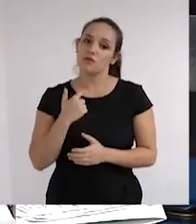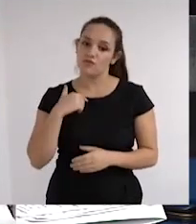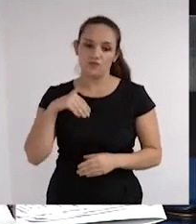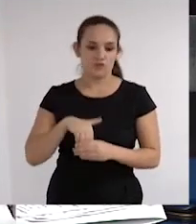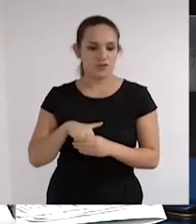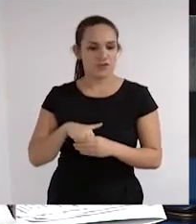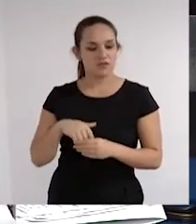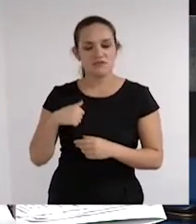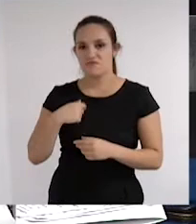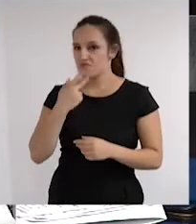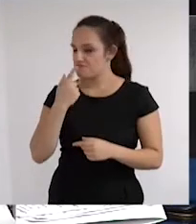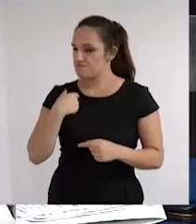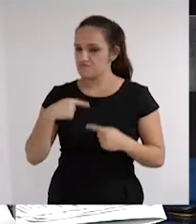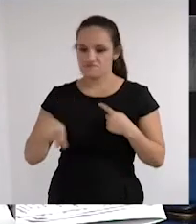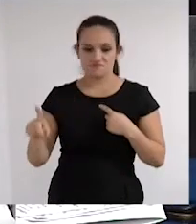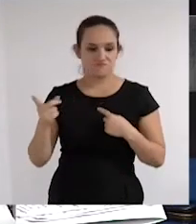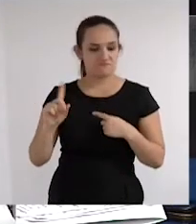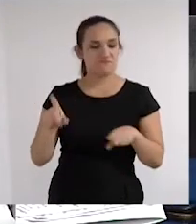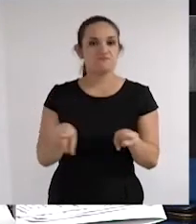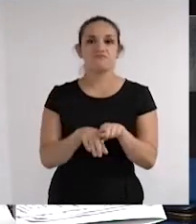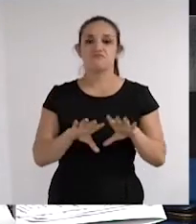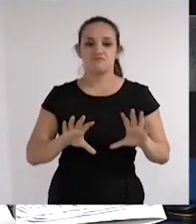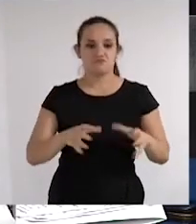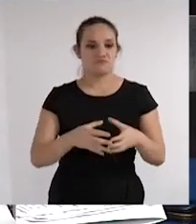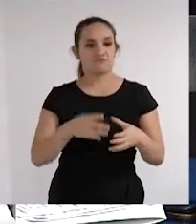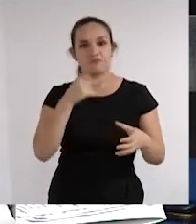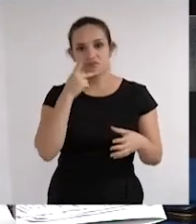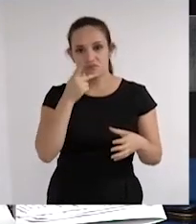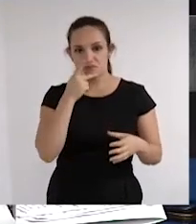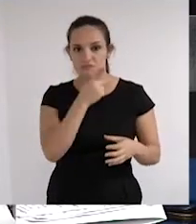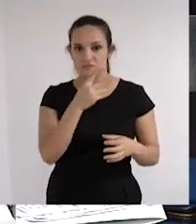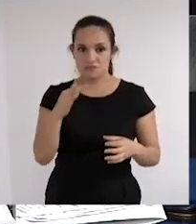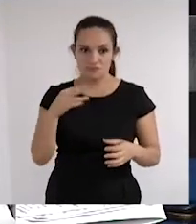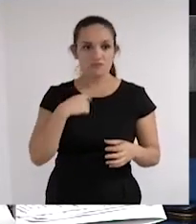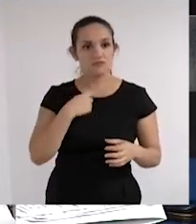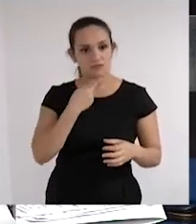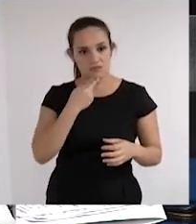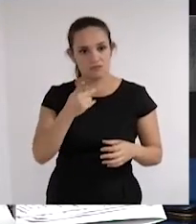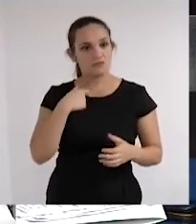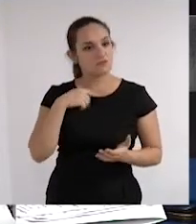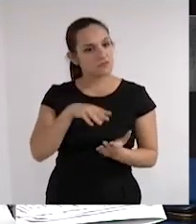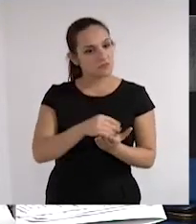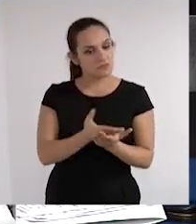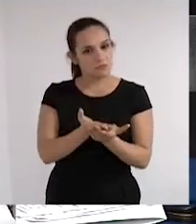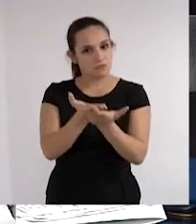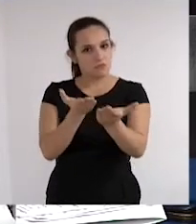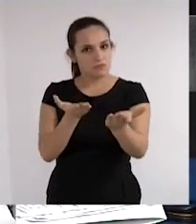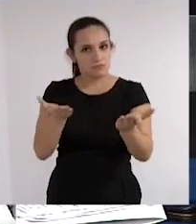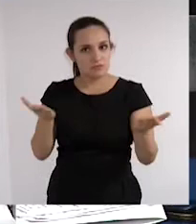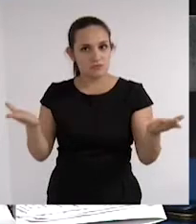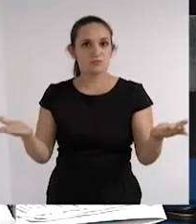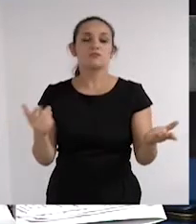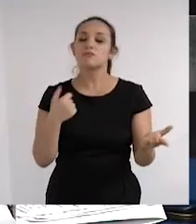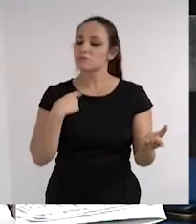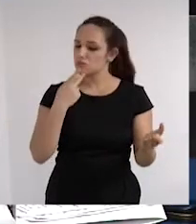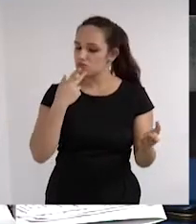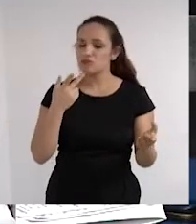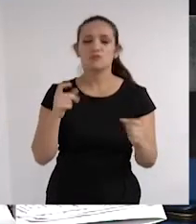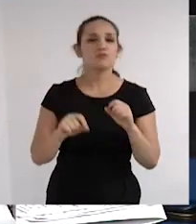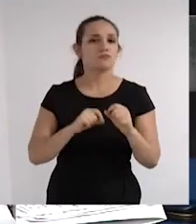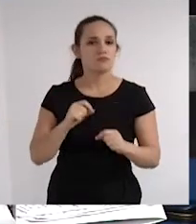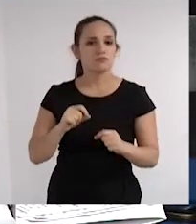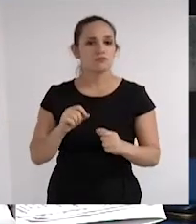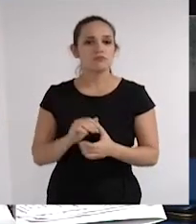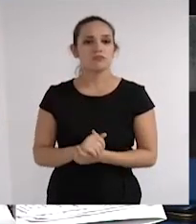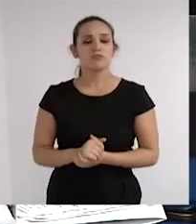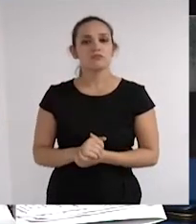voto em separado e discutido com a bancada, e fiz questão de apresentar cópia para toda a bancada do Partido dos Trabalhadores, é porque